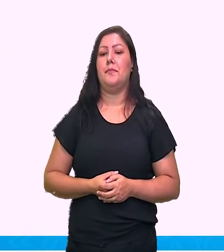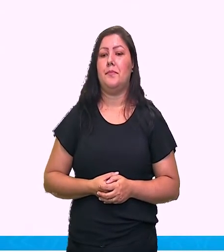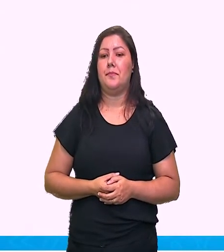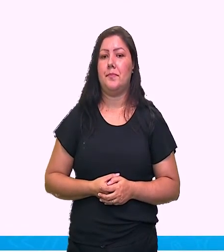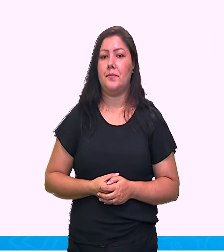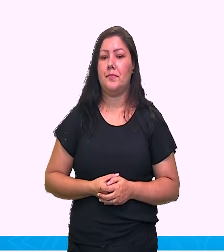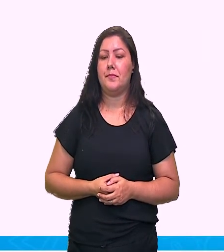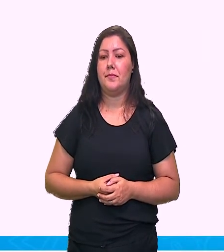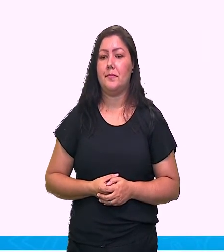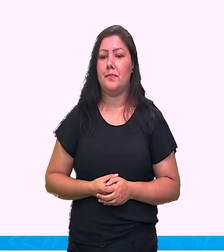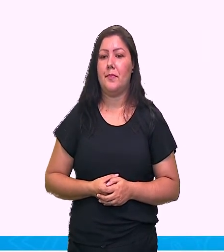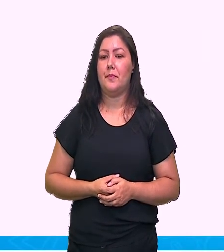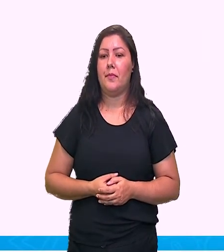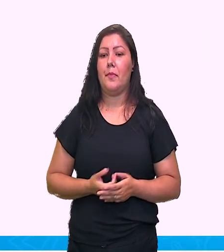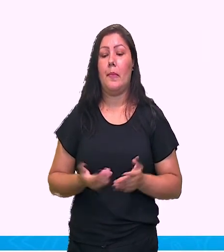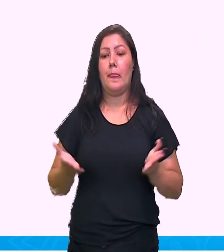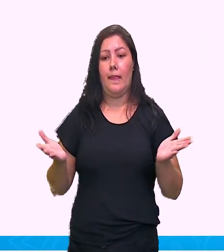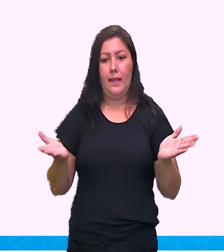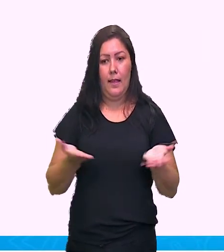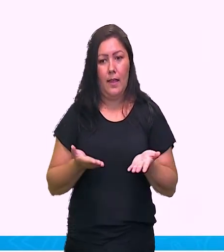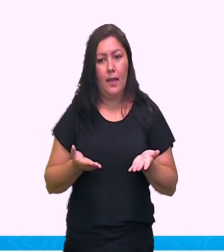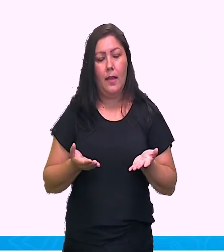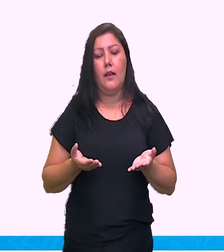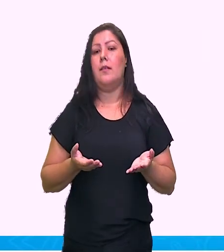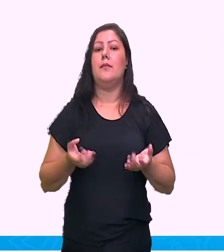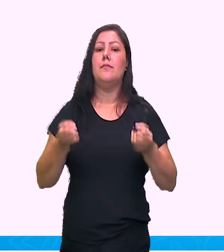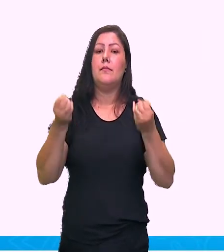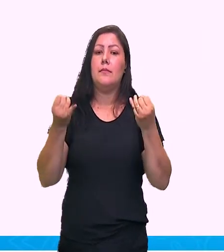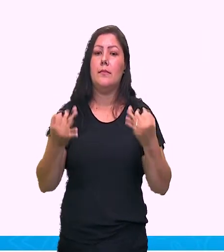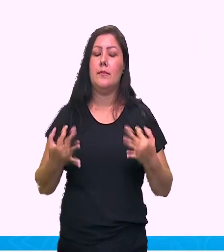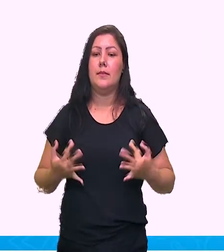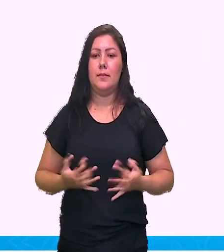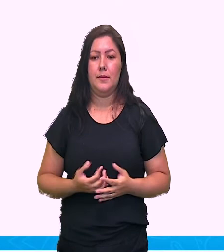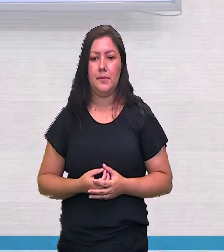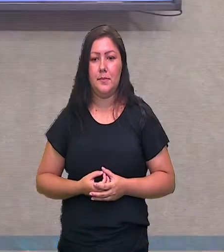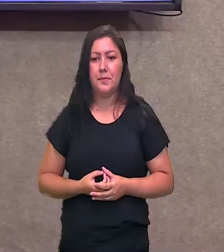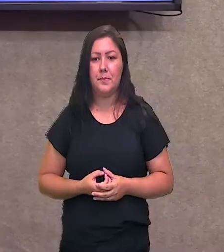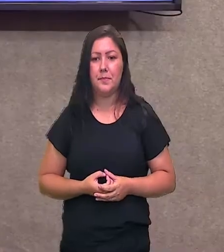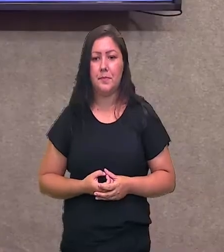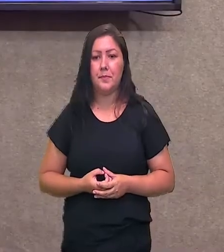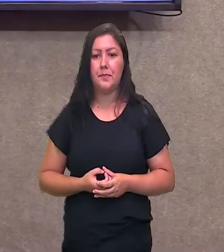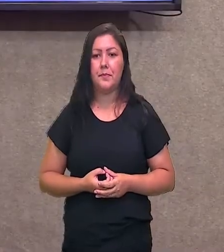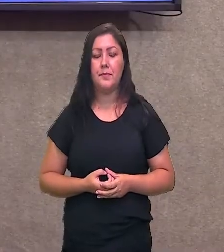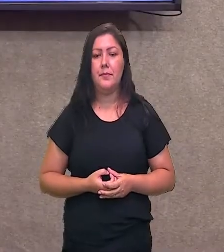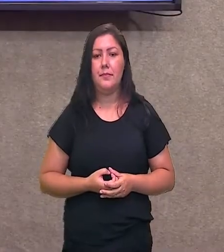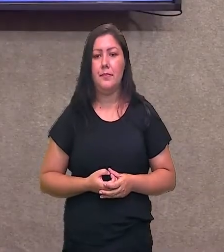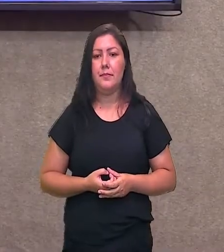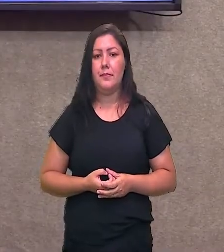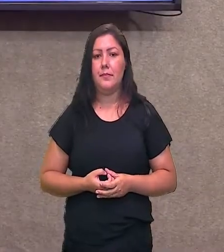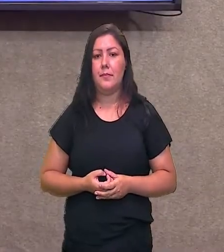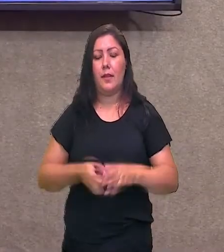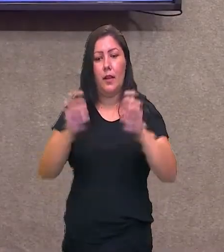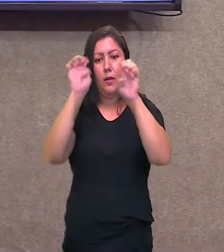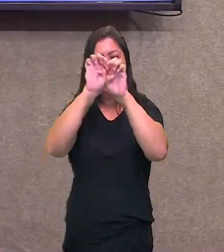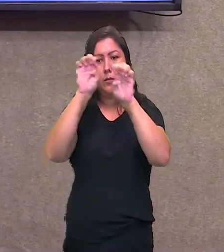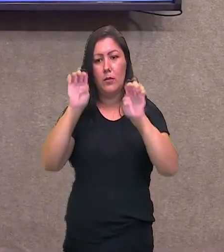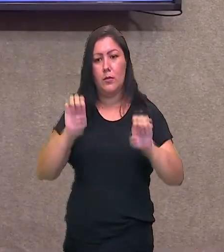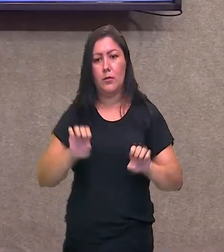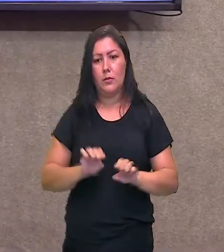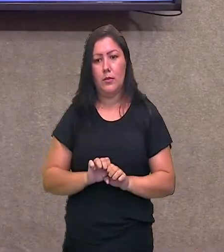ok? E aí agora nós vamos falar do contraponto para o